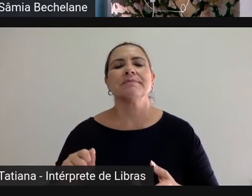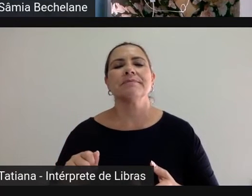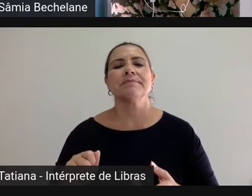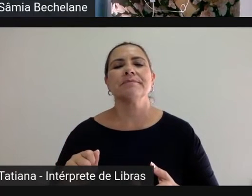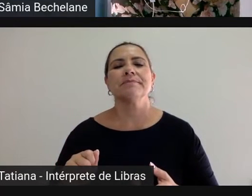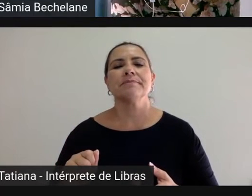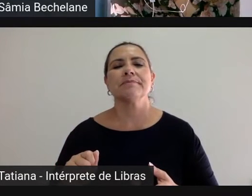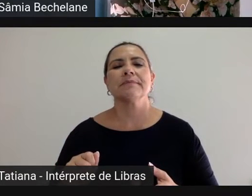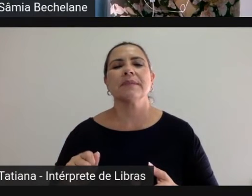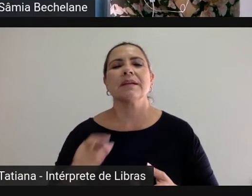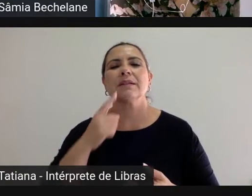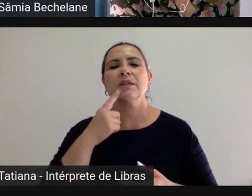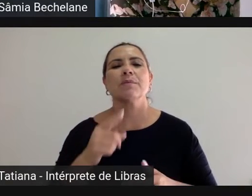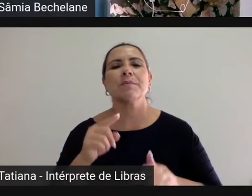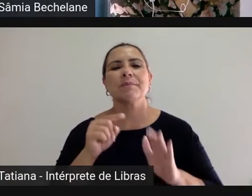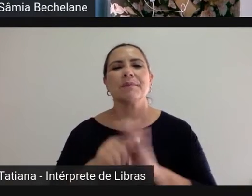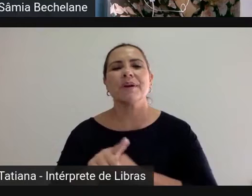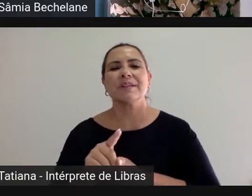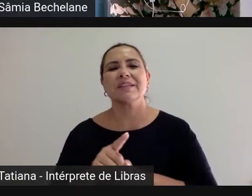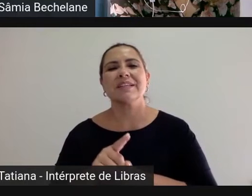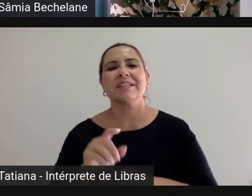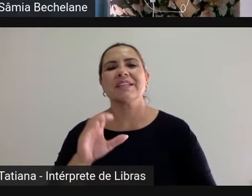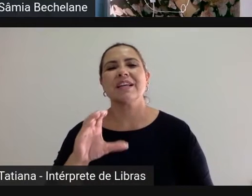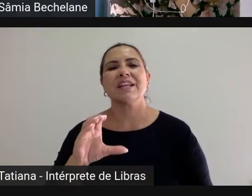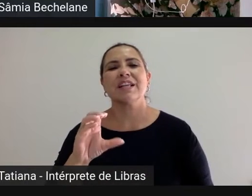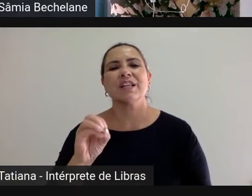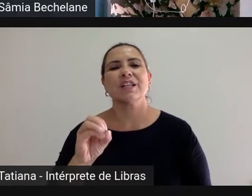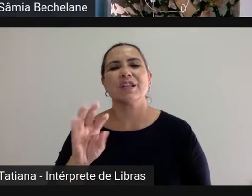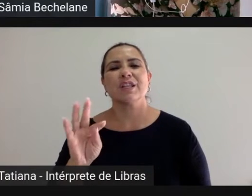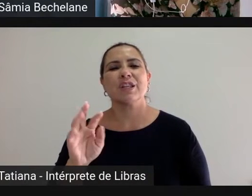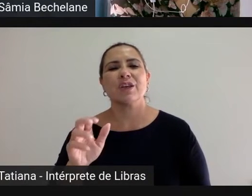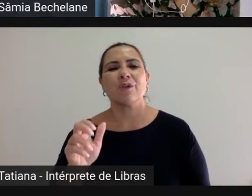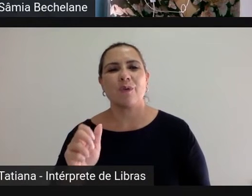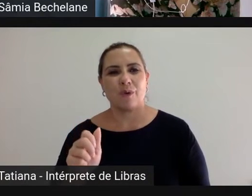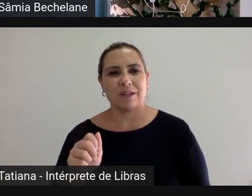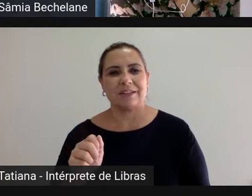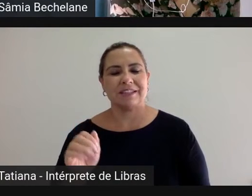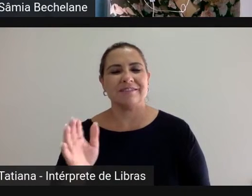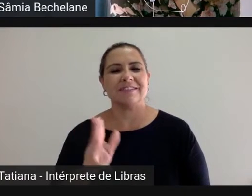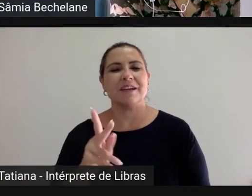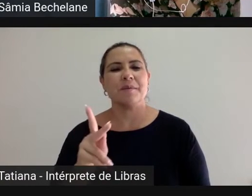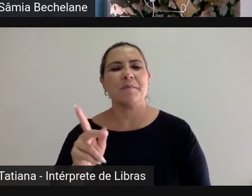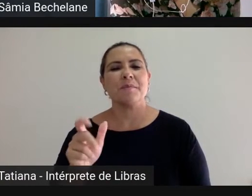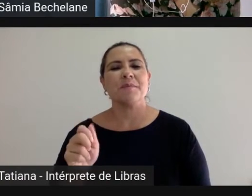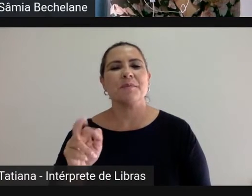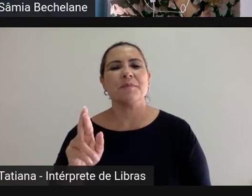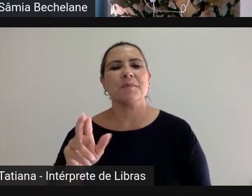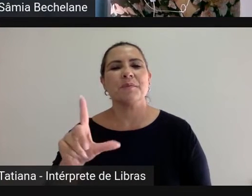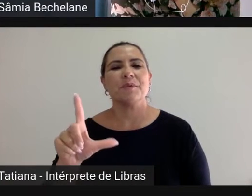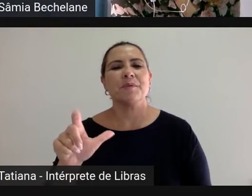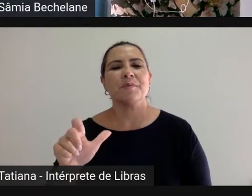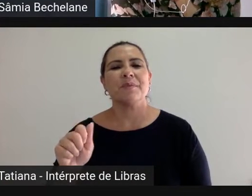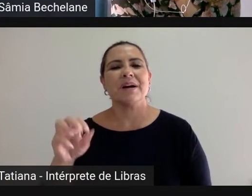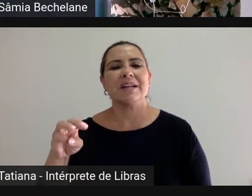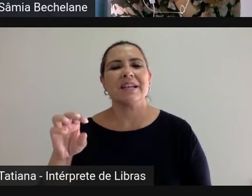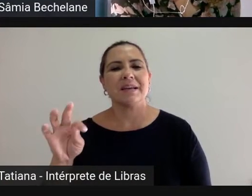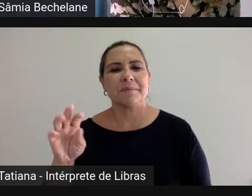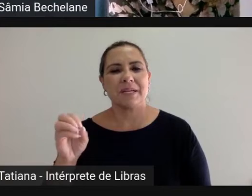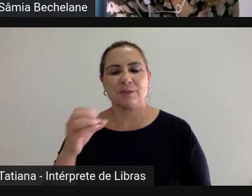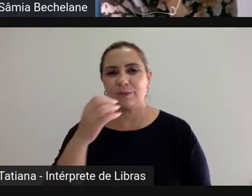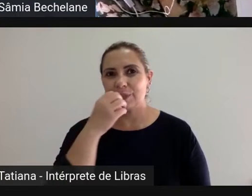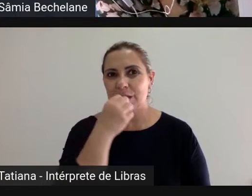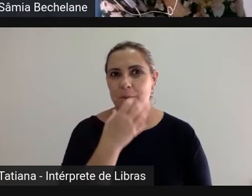te perguntaria assim, colocar uma cota para o parlamento seria uma boa solução? Um assunto também que entra e sai, as próprias mulheres